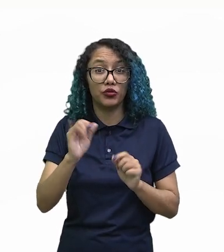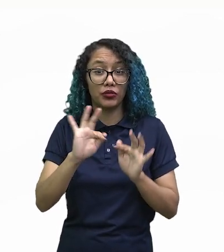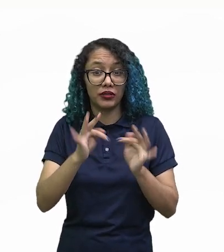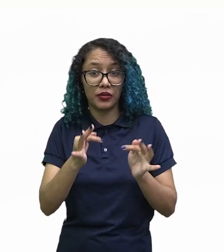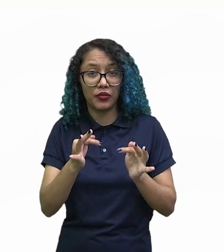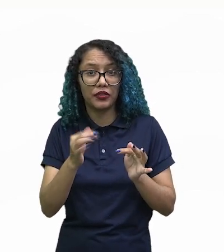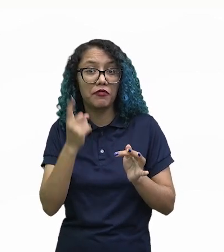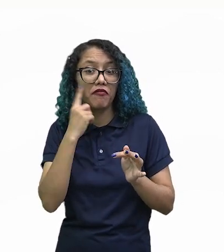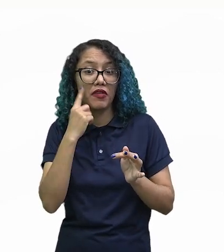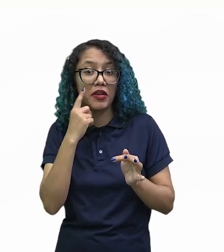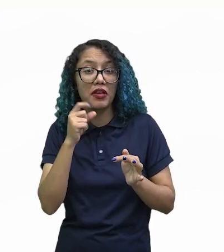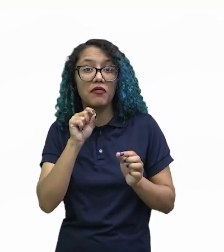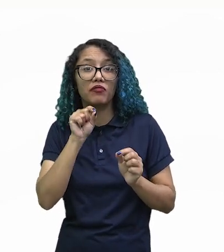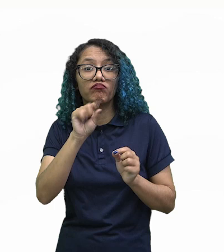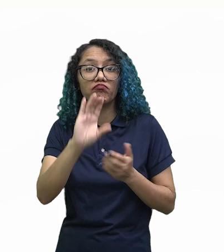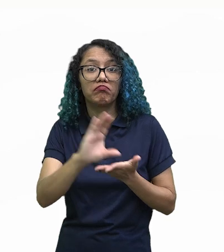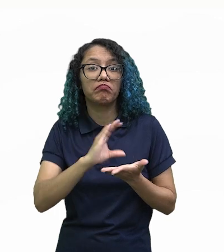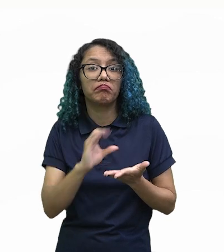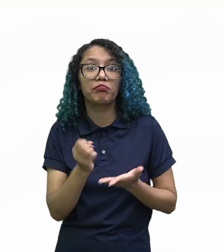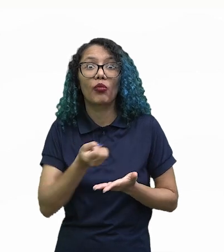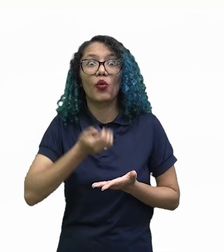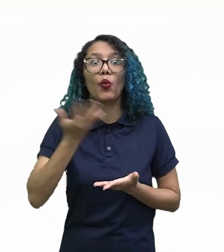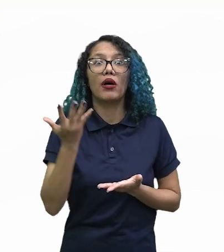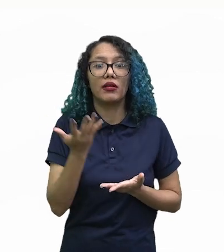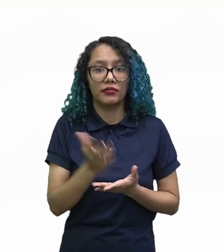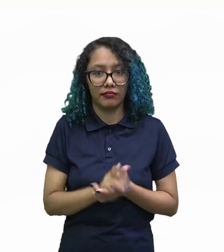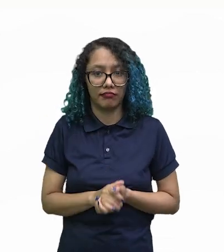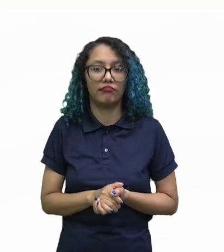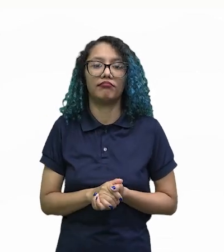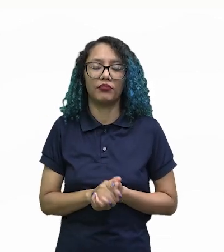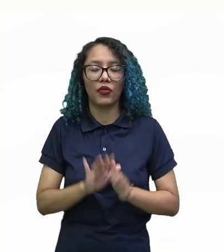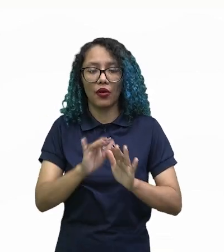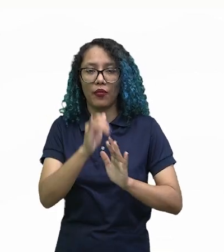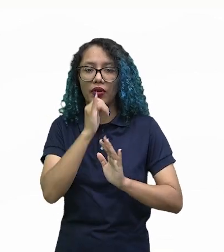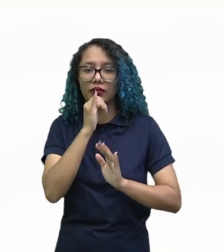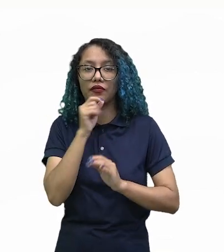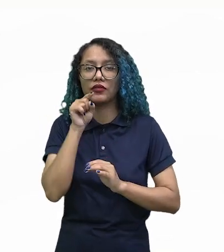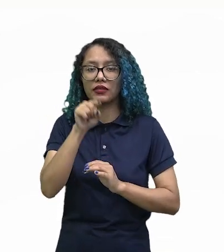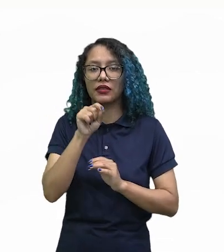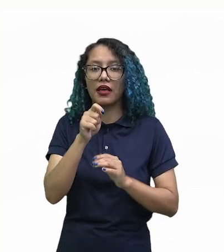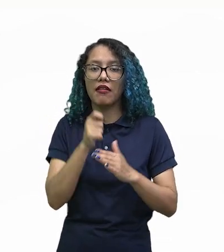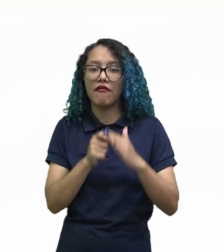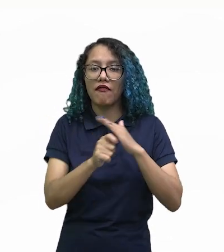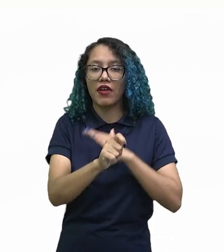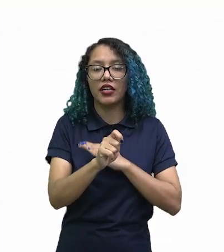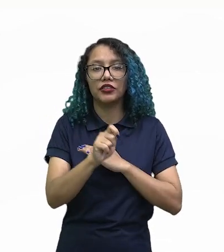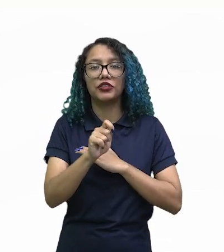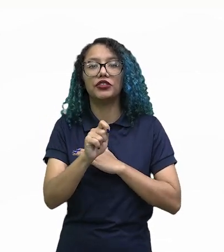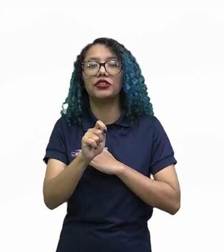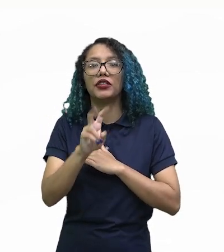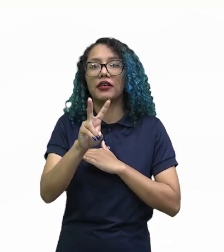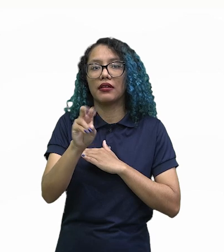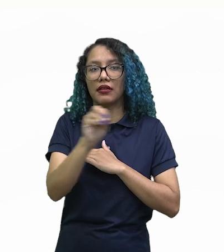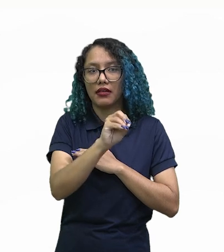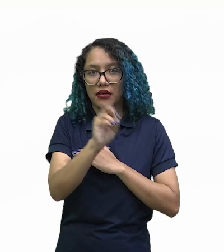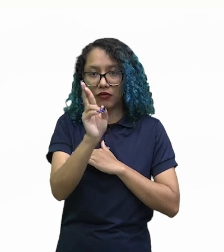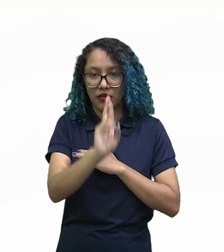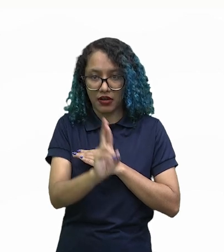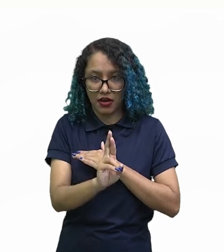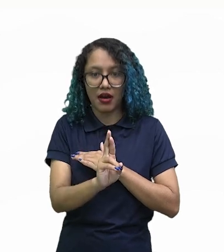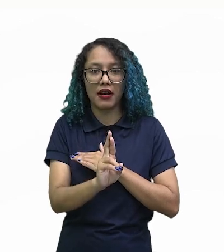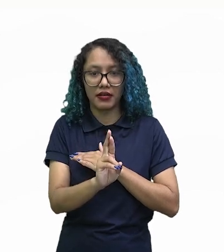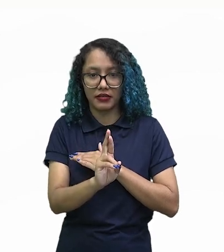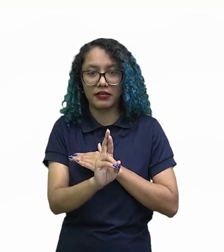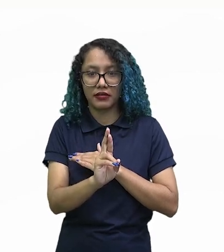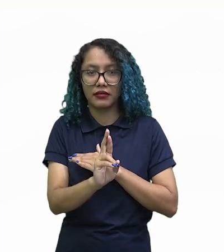você ganhará. E olha aí, vem um exemplo. Imagina que você vai investir R$ 500 em uma